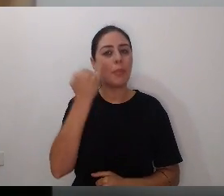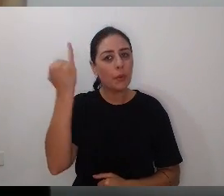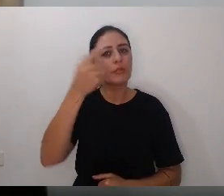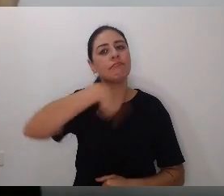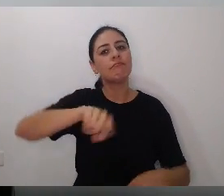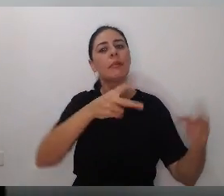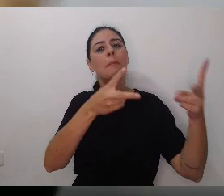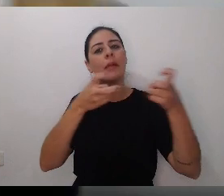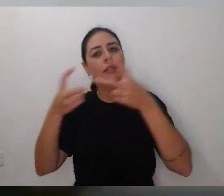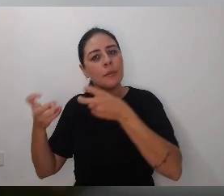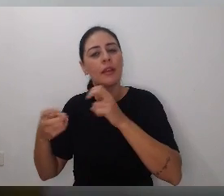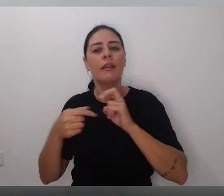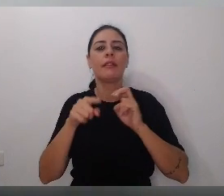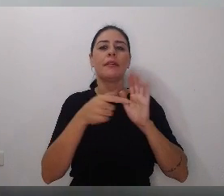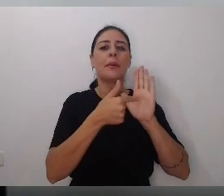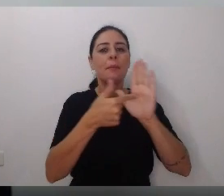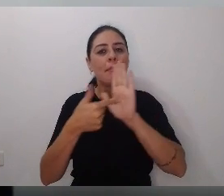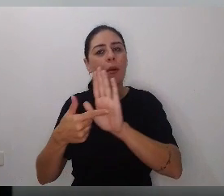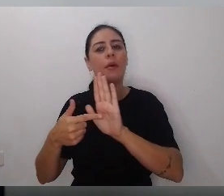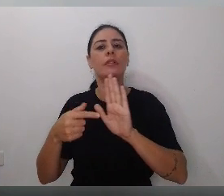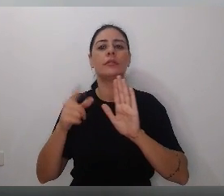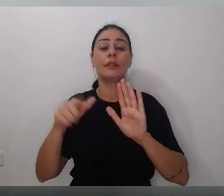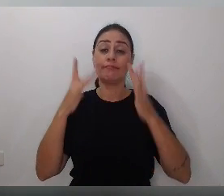família acenda uma luzinha para ajudar a nossa criança.